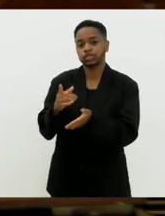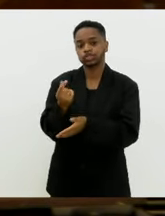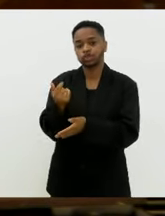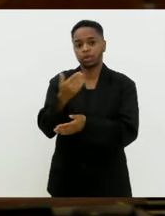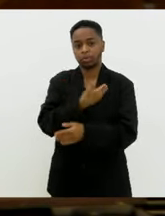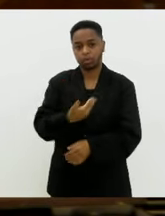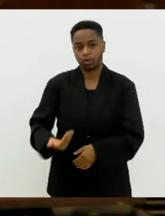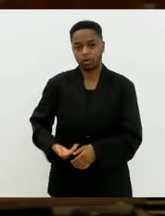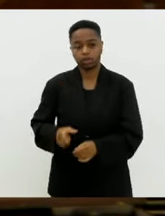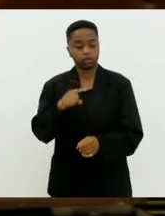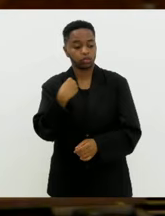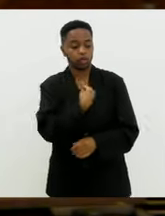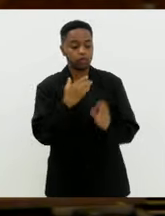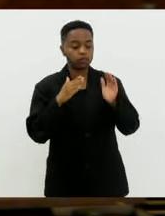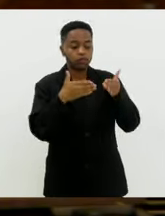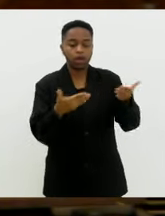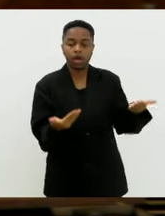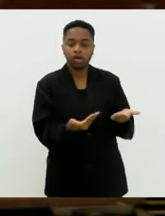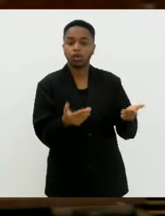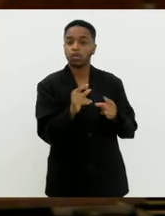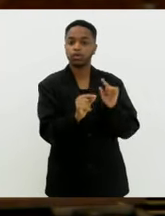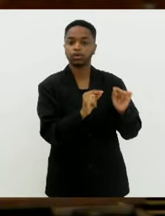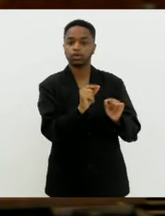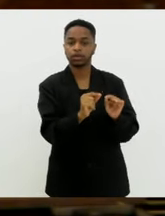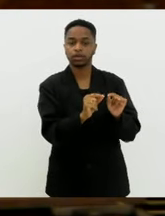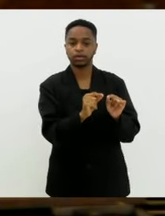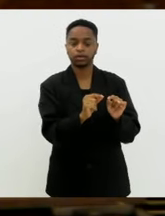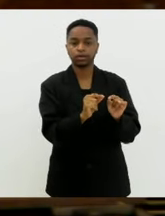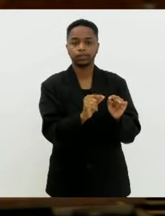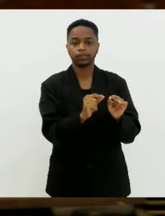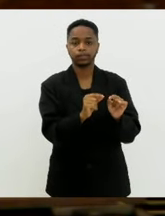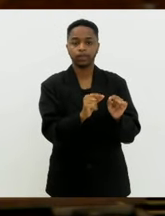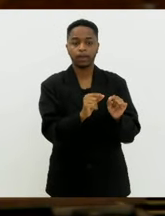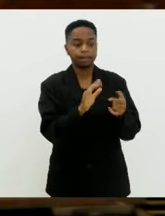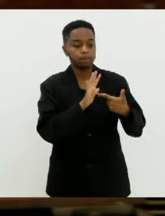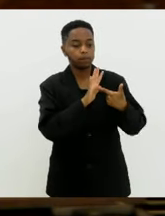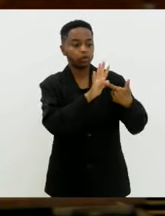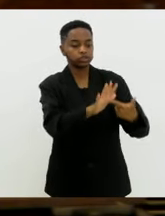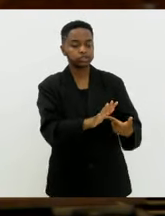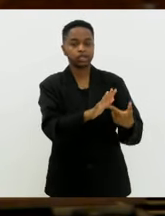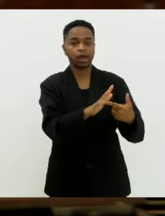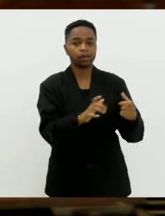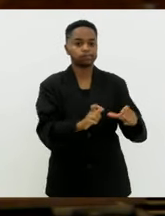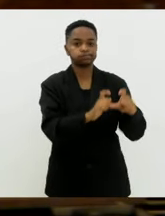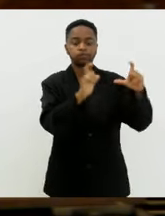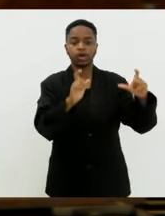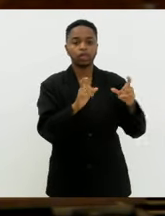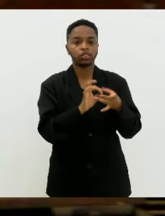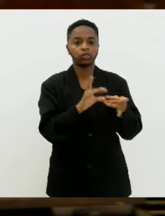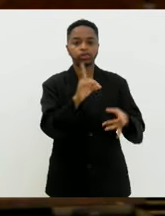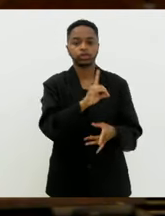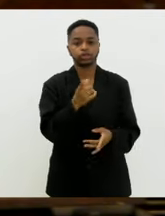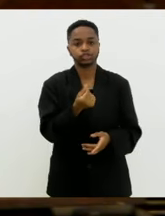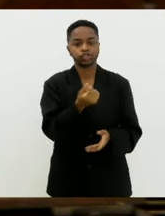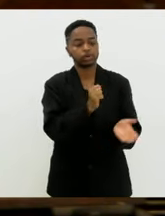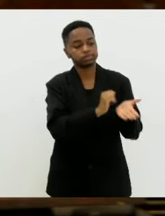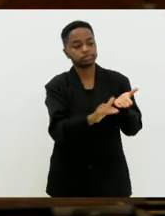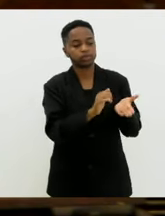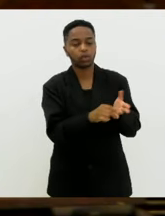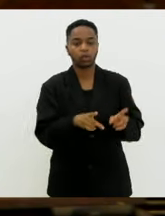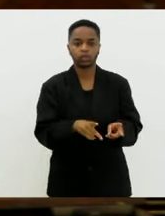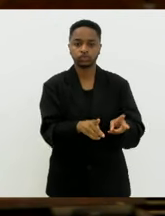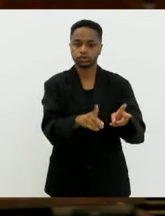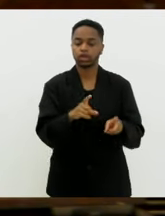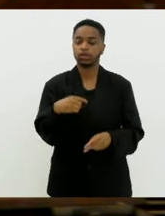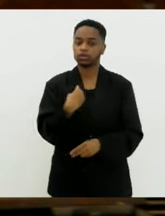nos tornando especialistas em botar uma lupa e não permitir que o dinheiro público continue escoando. Esperem do